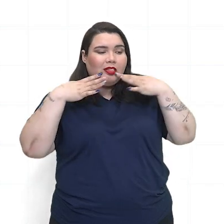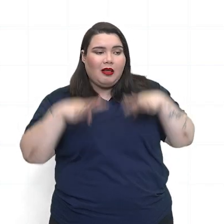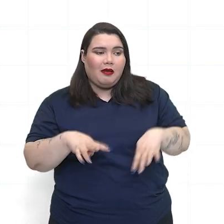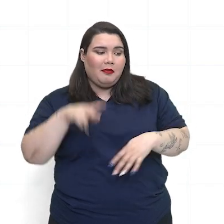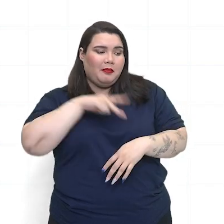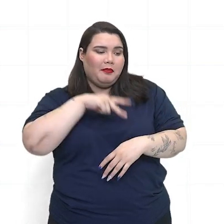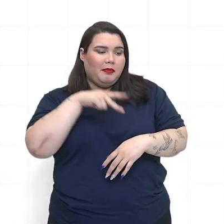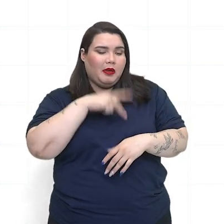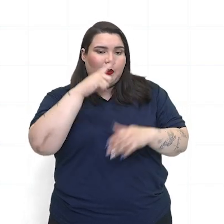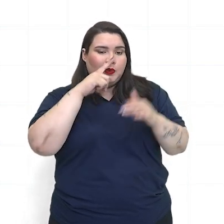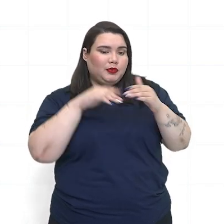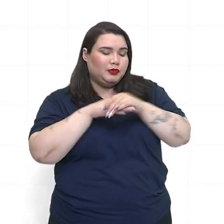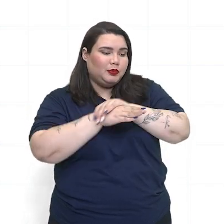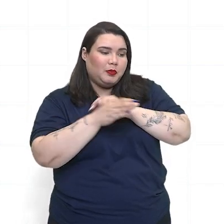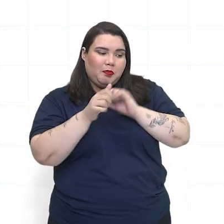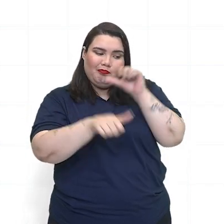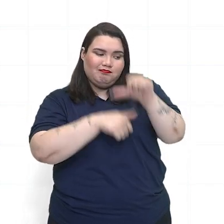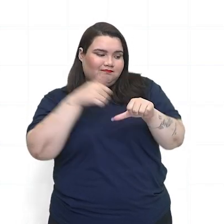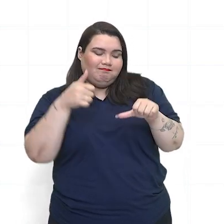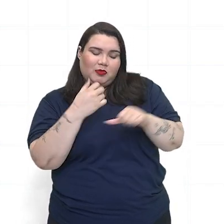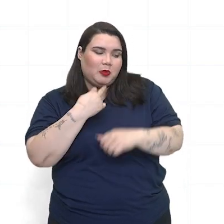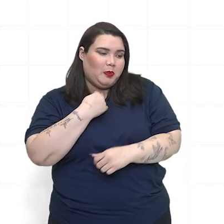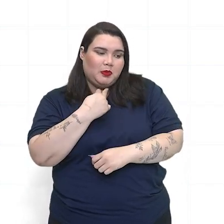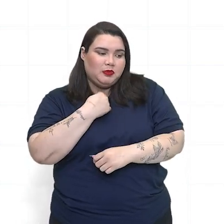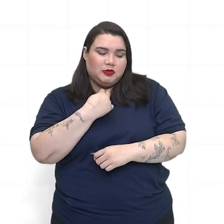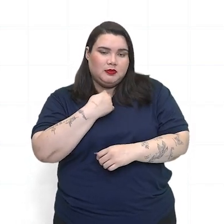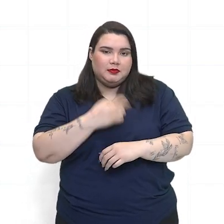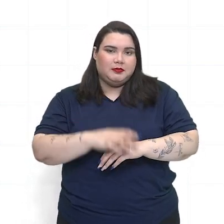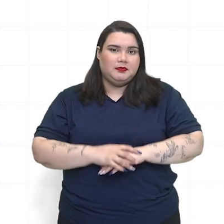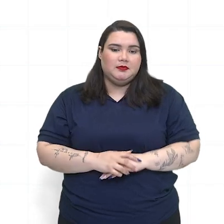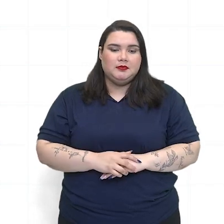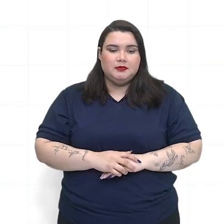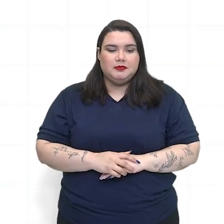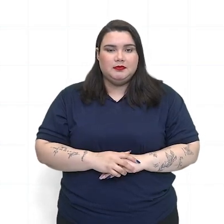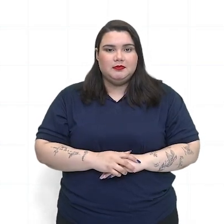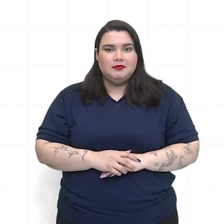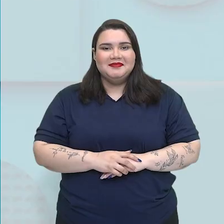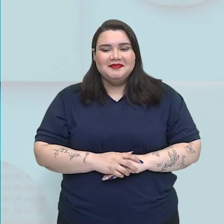minha natureza, meu amigo sapo, e eu não posso mudá-la.